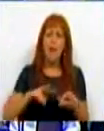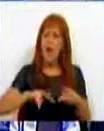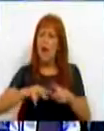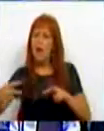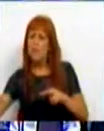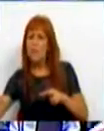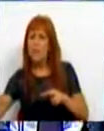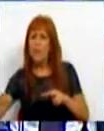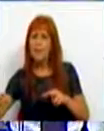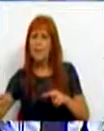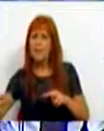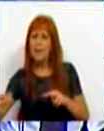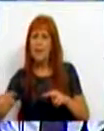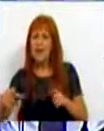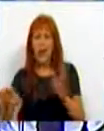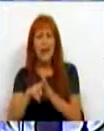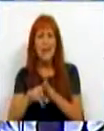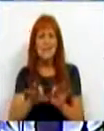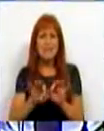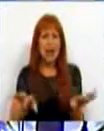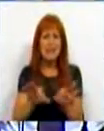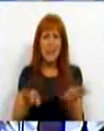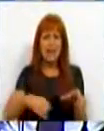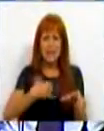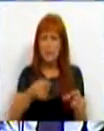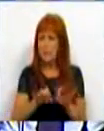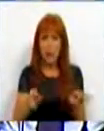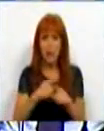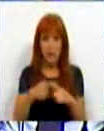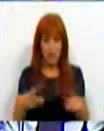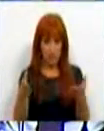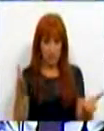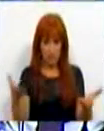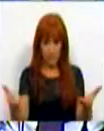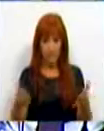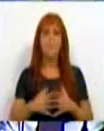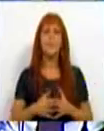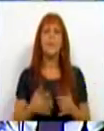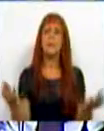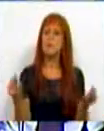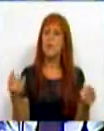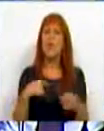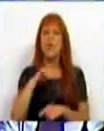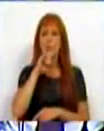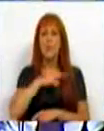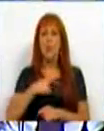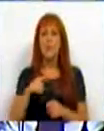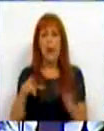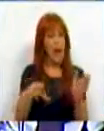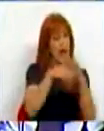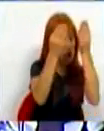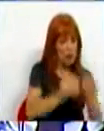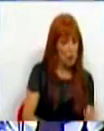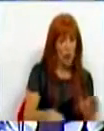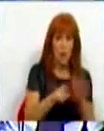reformar e legislar não são sinónimos, são coisas diferentes. De facto, nós podemos legislar,